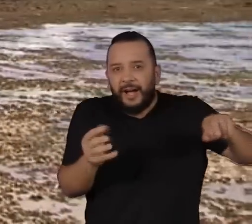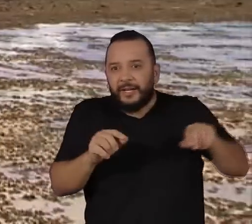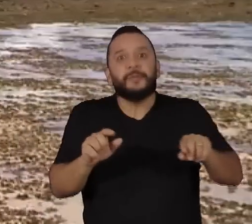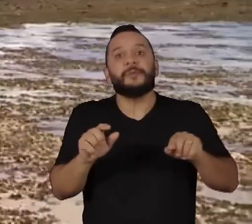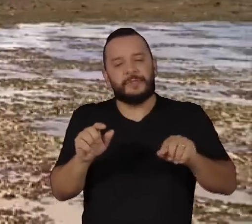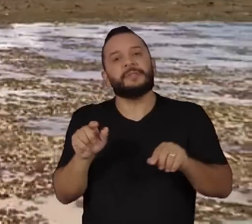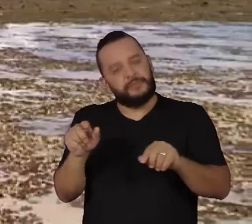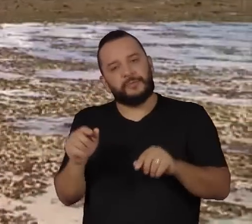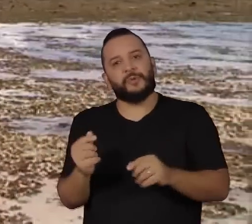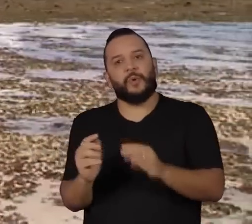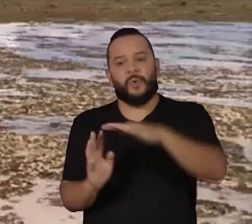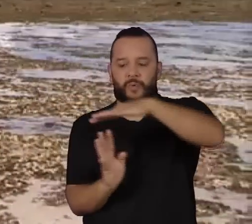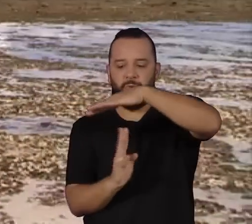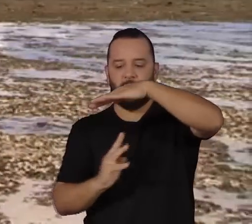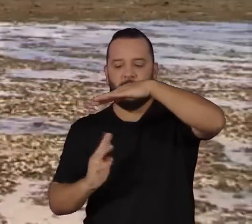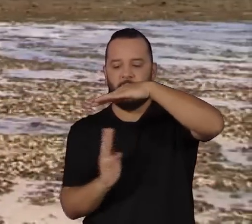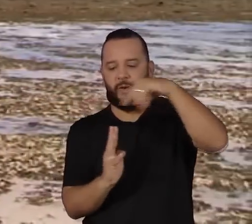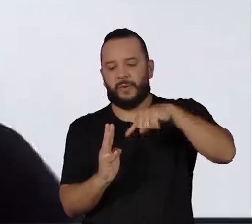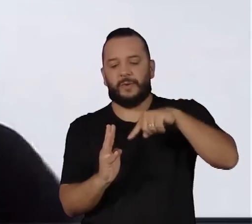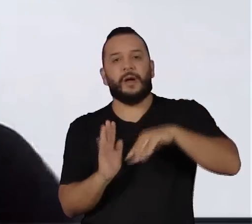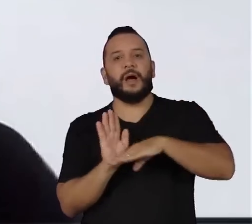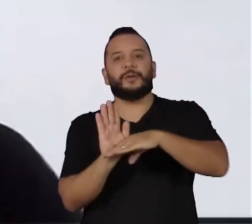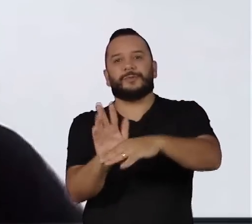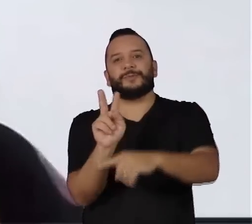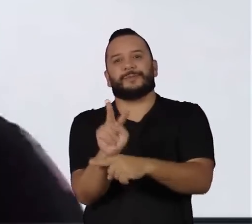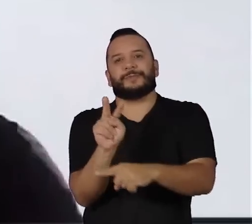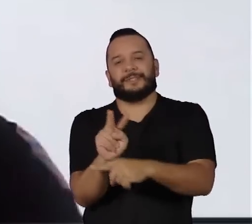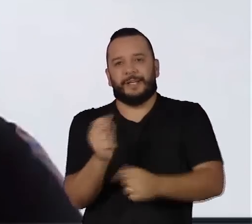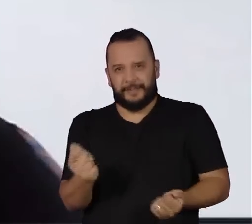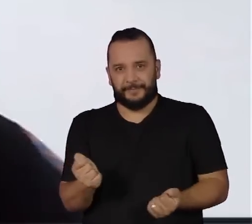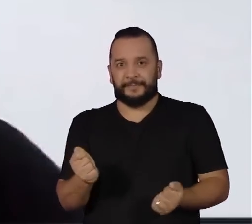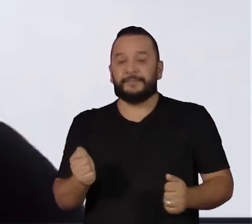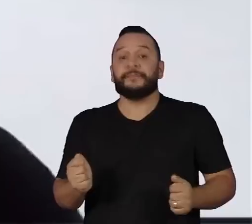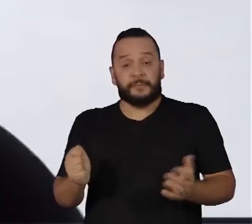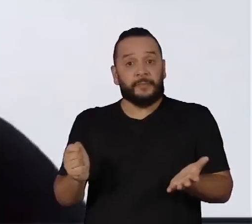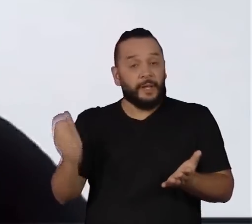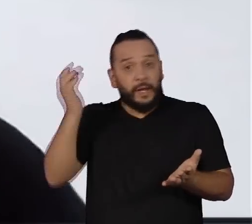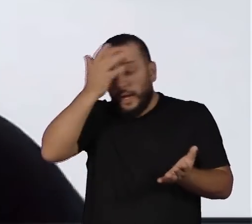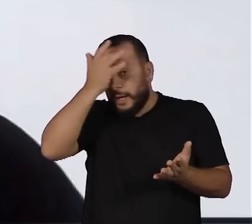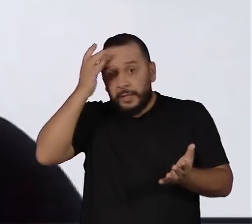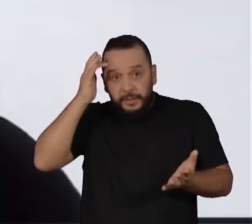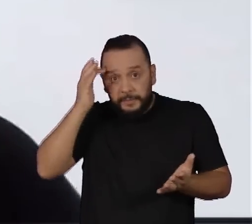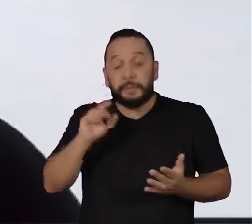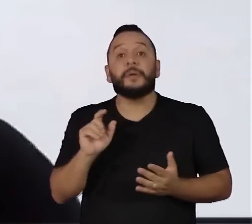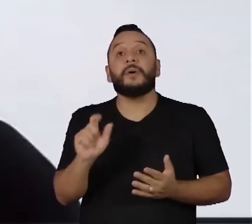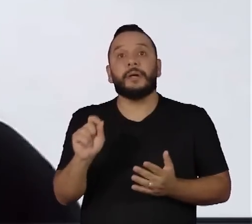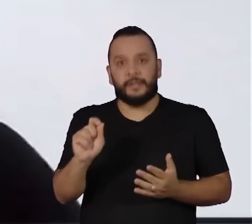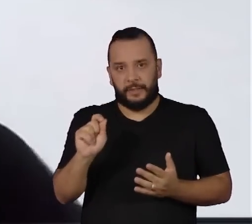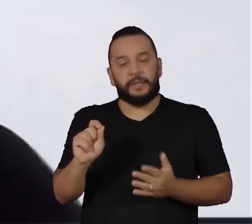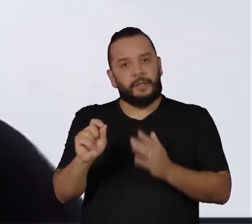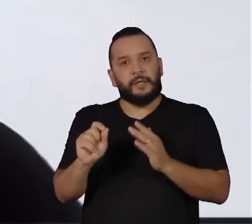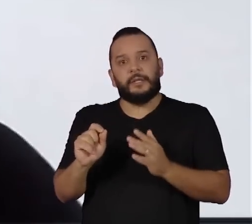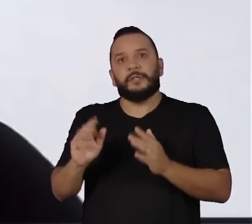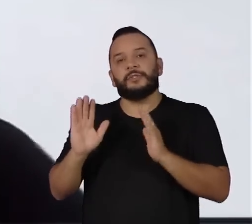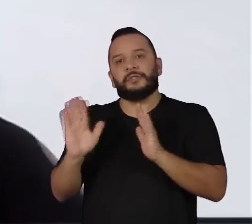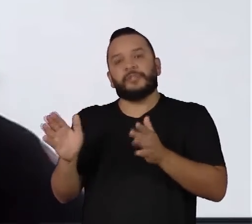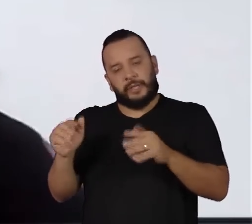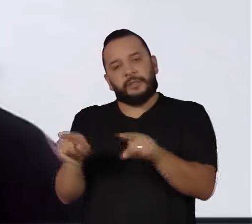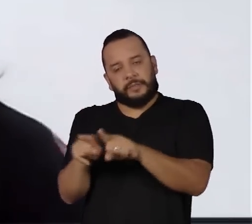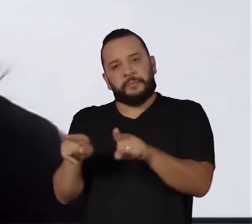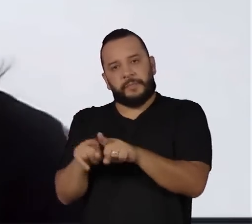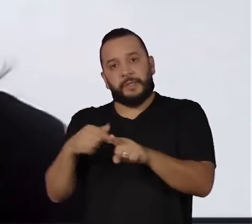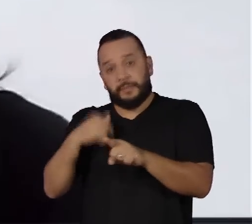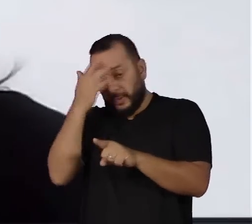serve para os próprios moradores das regiões costeiras, para alimento próprio das suas famílias, como